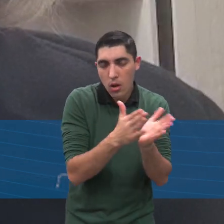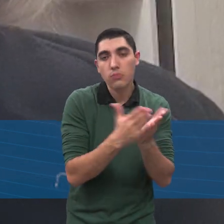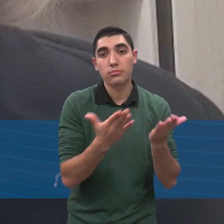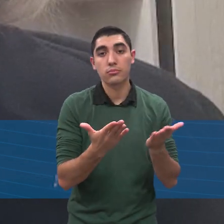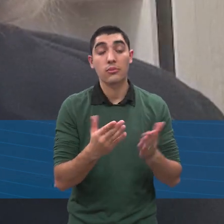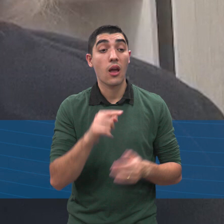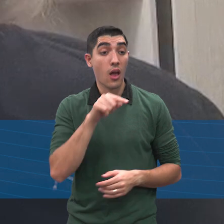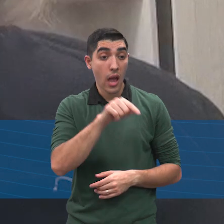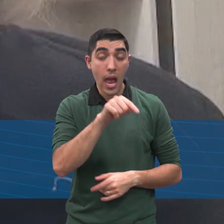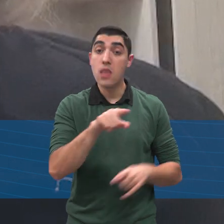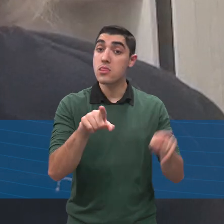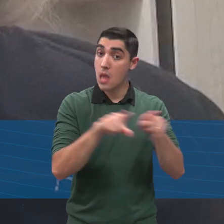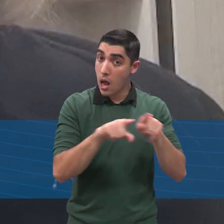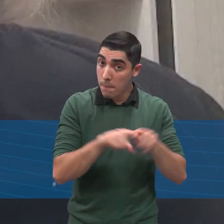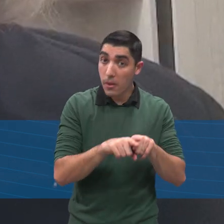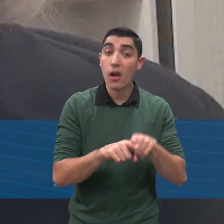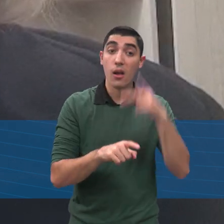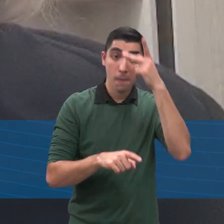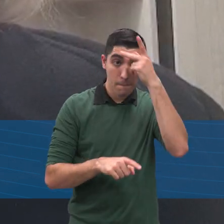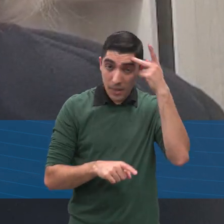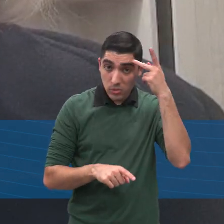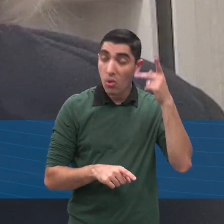é muito difícil